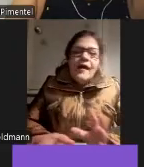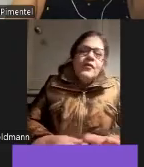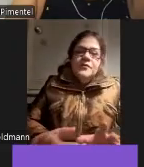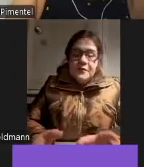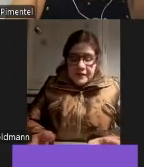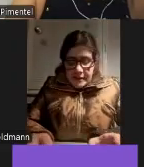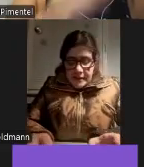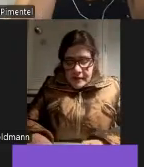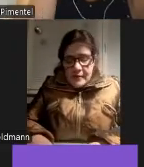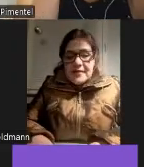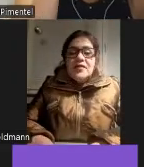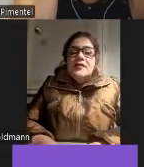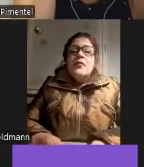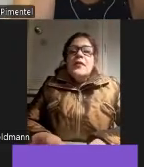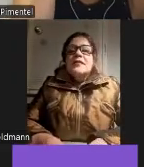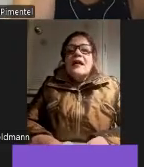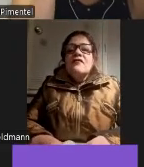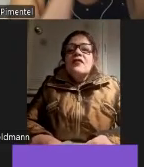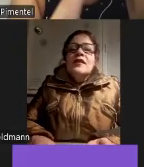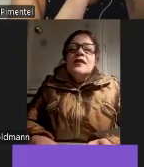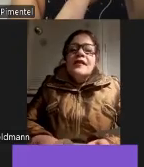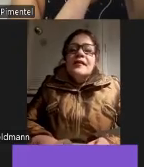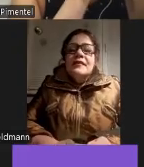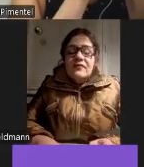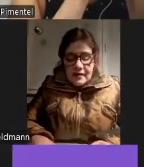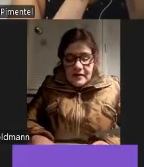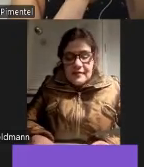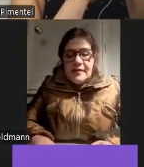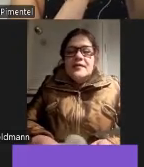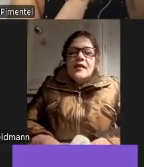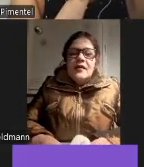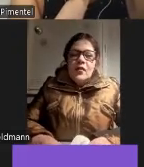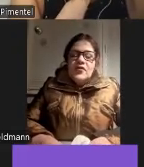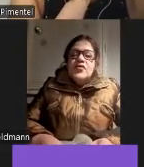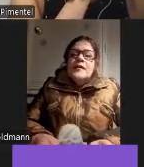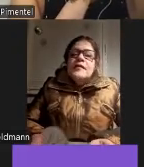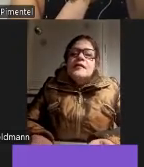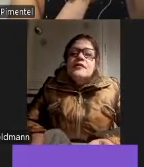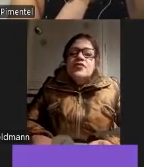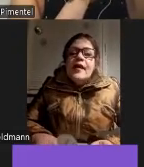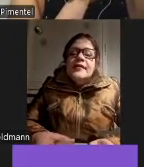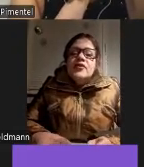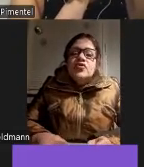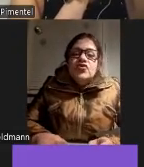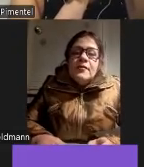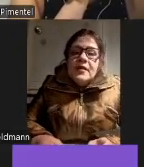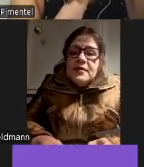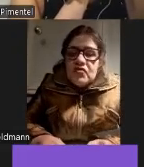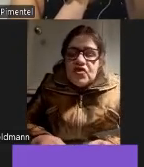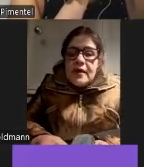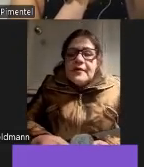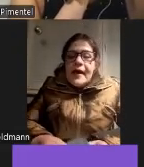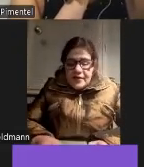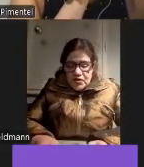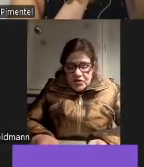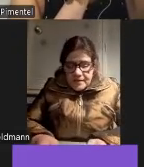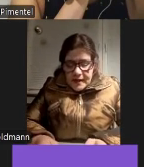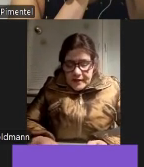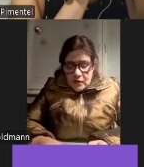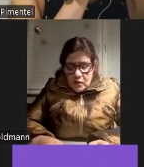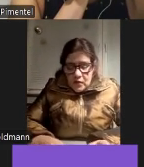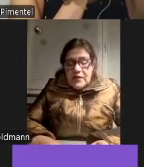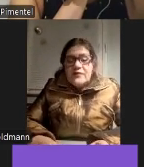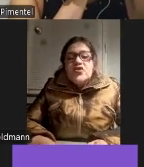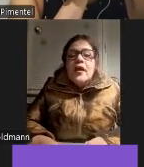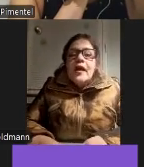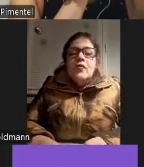líquido, mas a gente não pensava o que era que estava entre as células. E isso aí é justamente, são os canais, né?